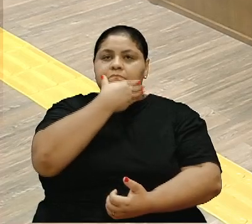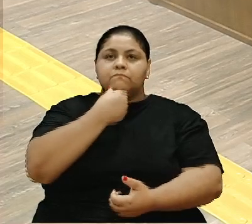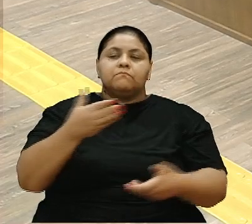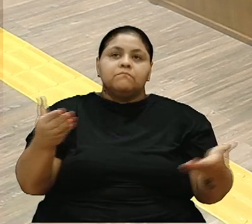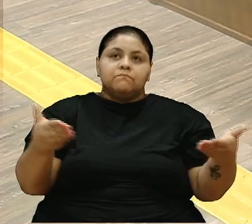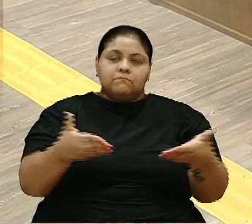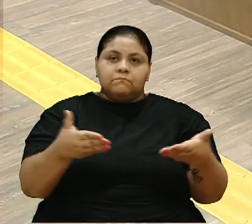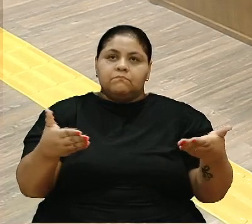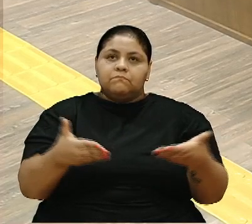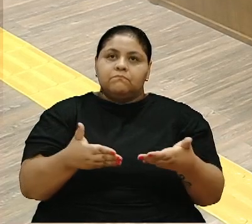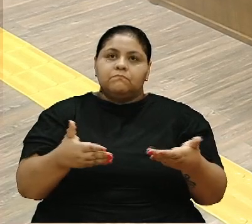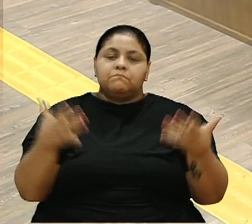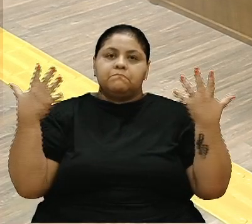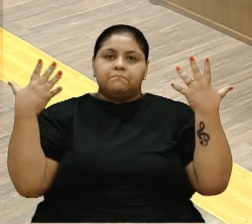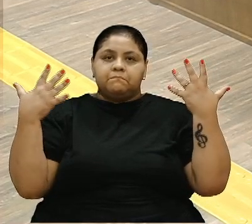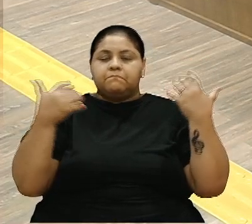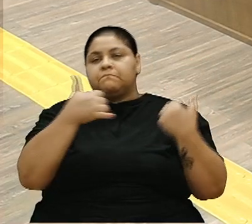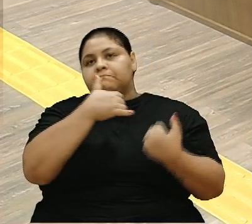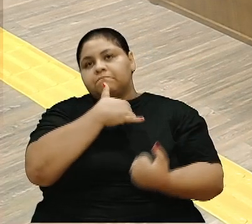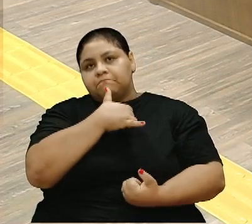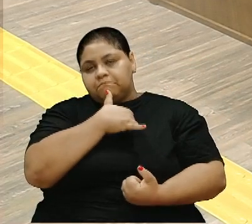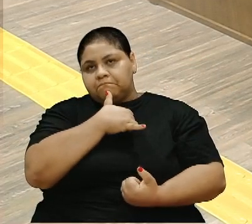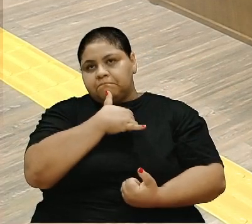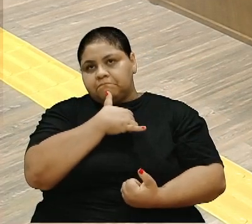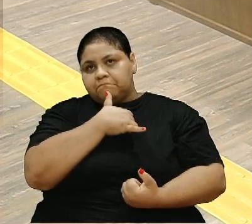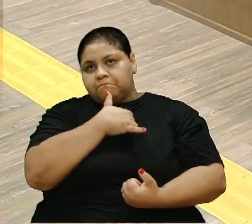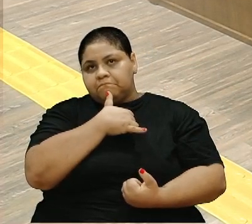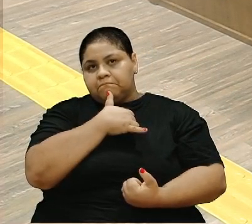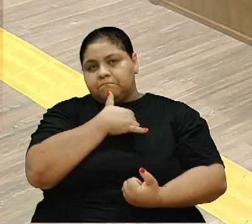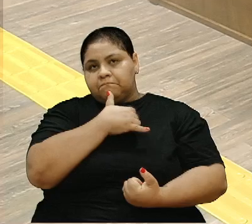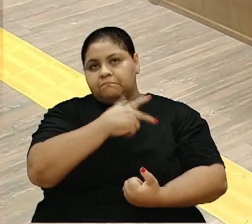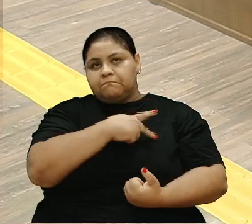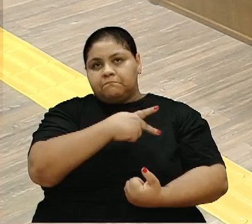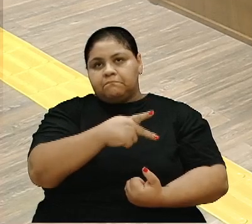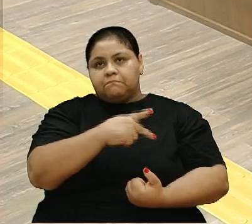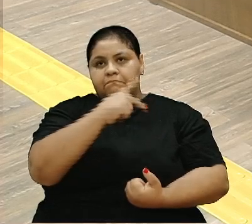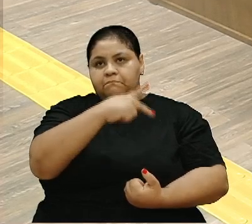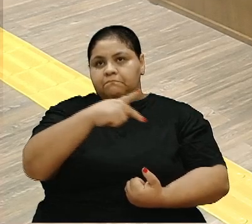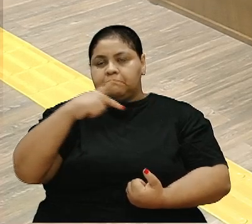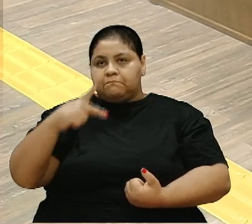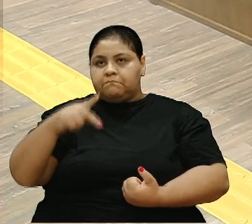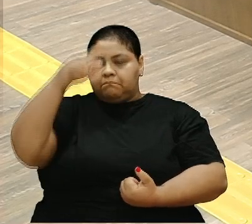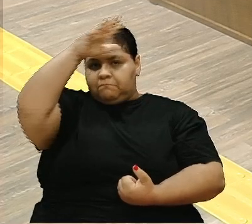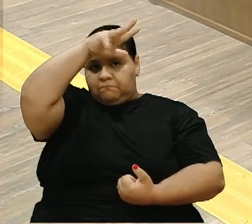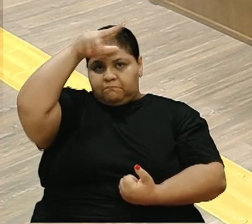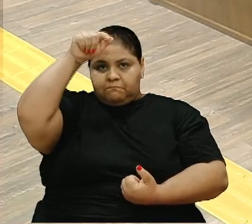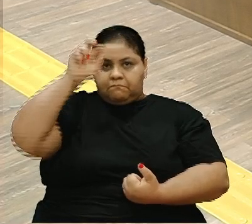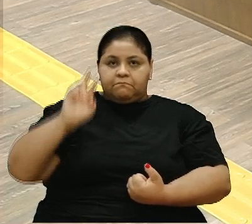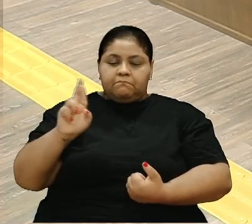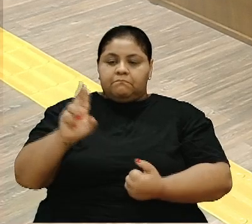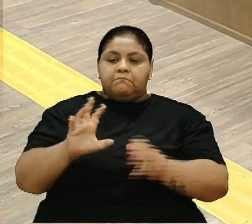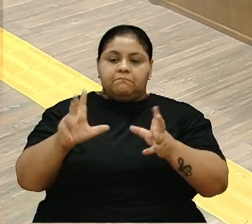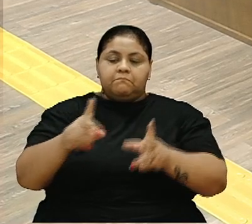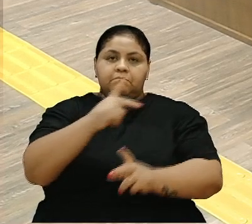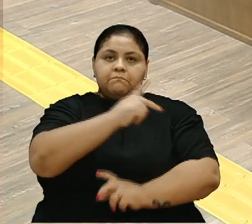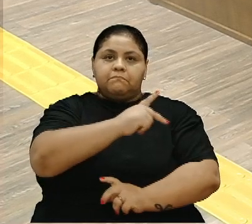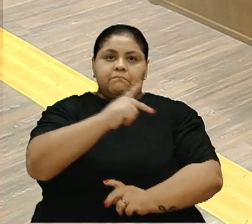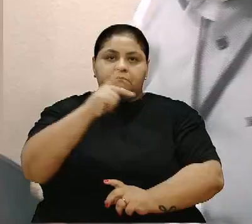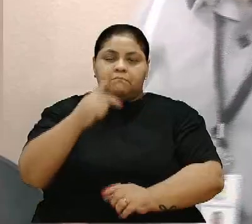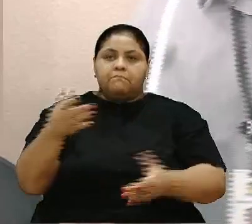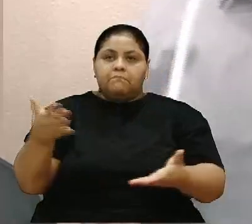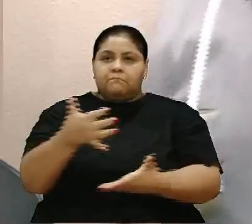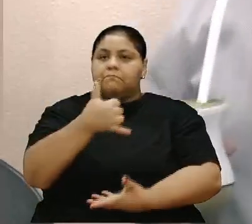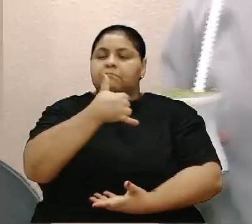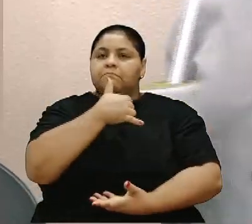faço um voto de pesar. Como presidente do Progressistas Municipal, em nome de todos os progressistas, presto voto de